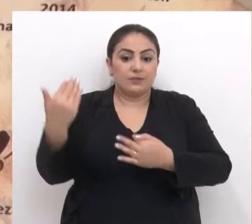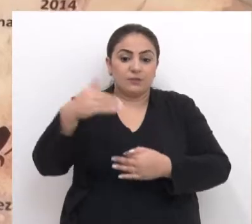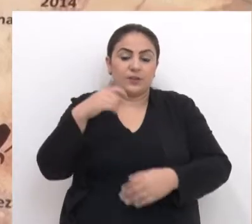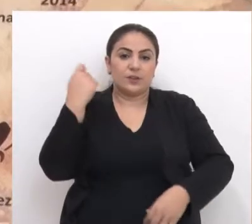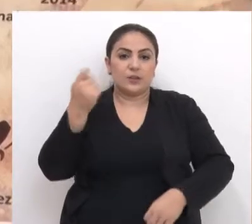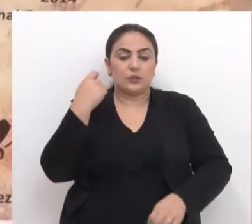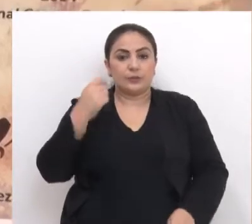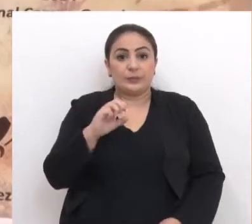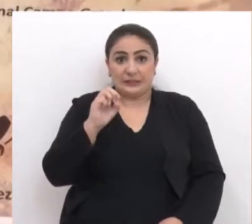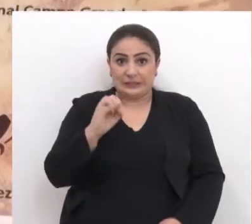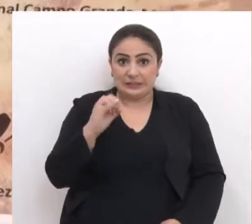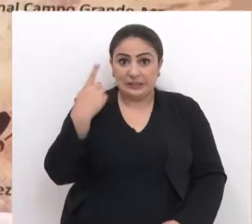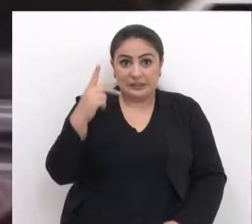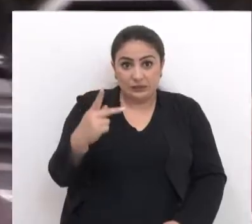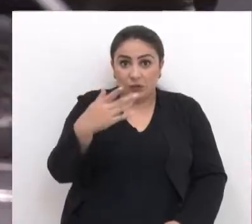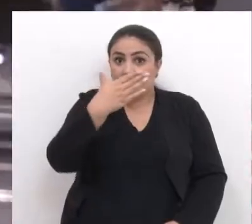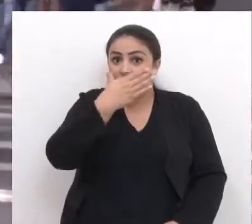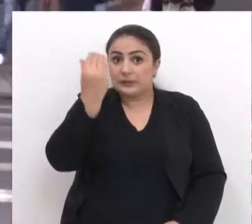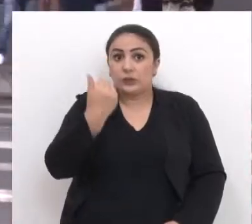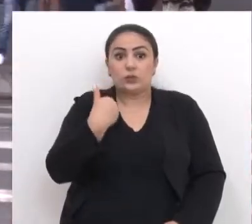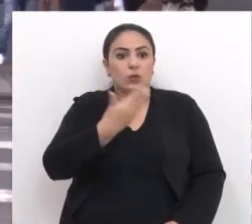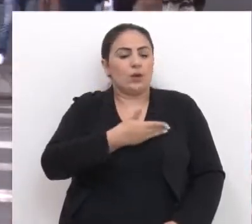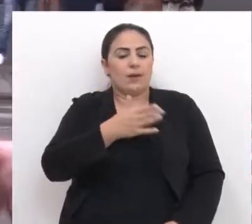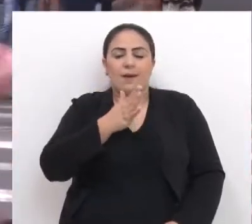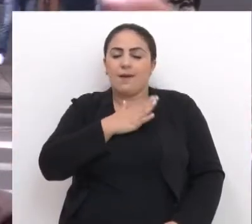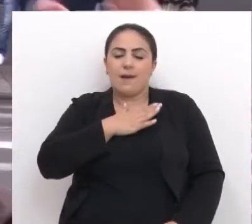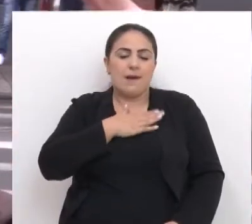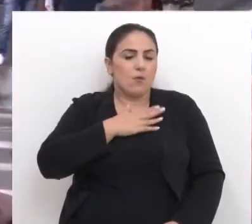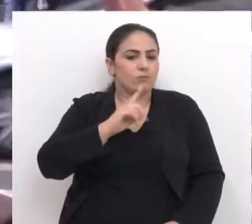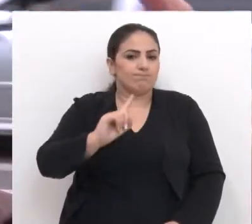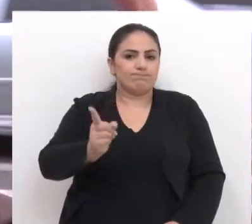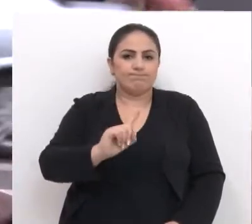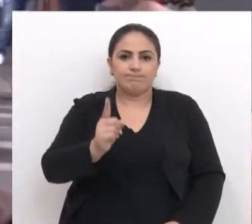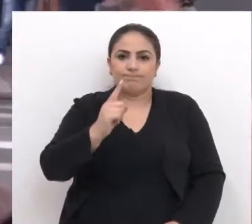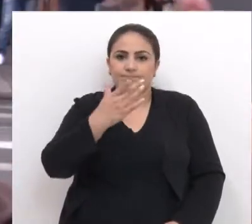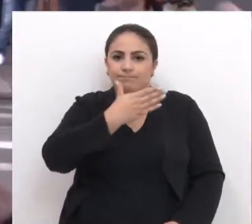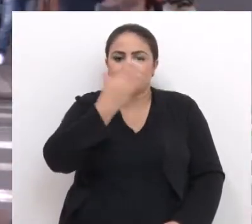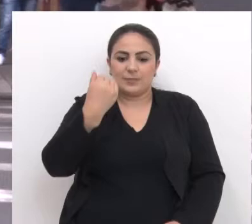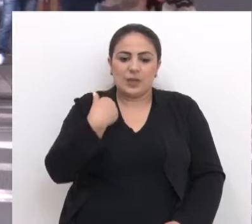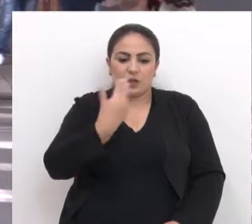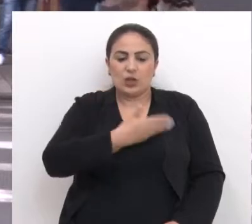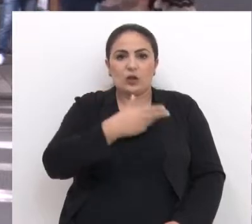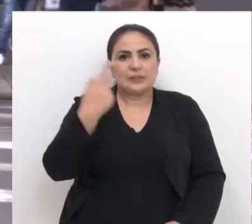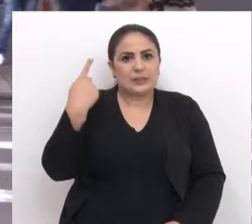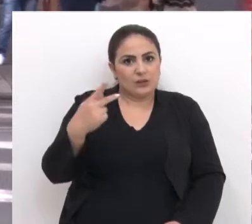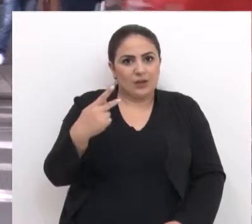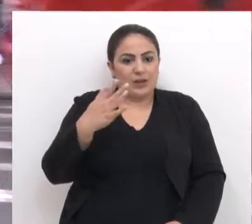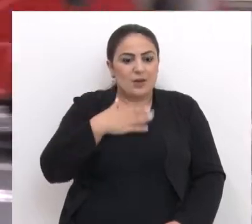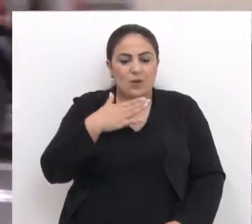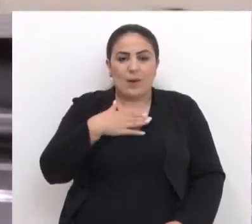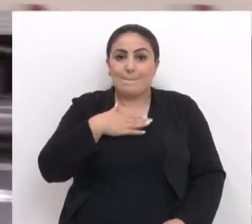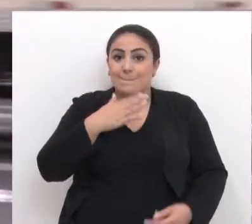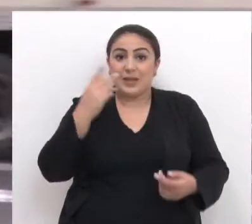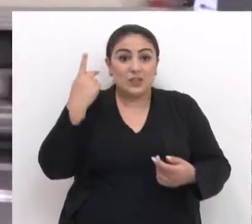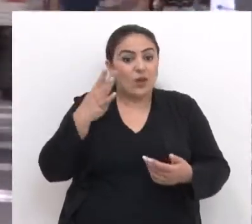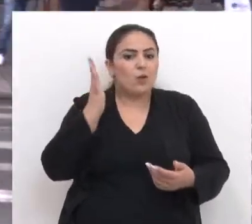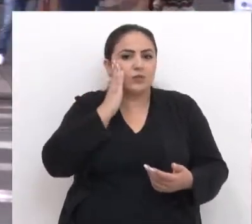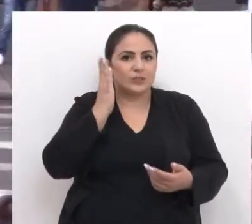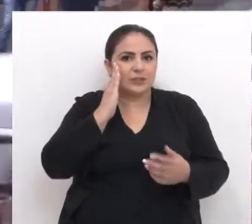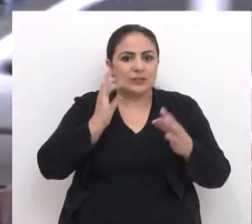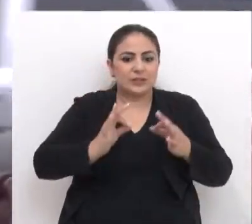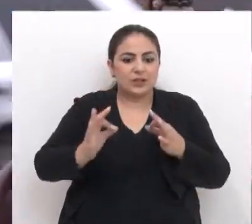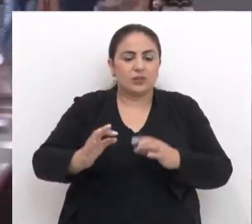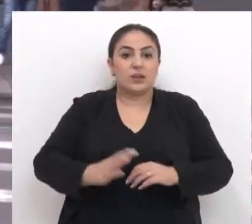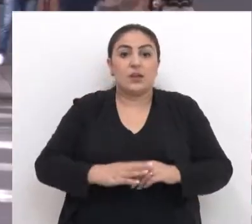a história nos esqueceu, eu não esqueci a nossa história ou a minha história. Então